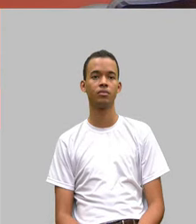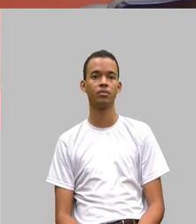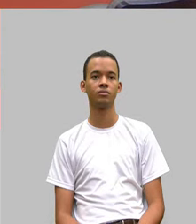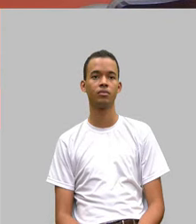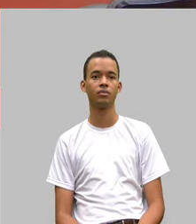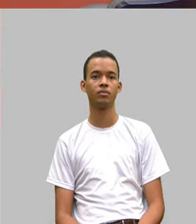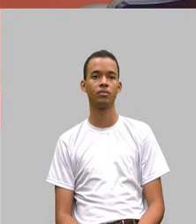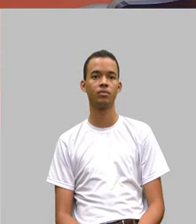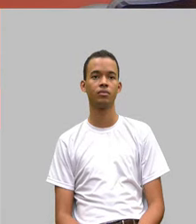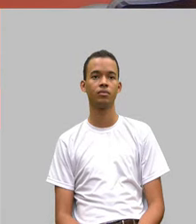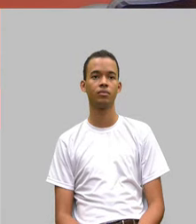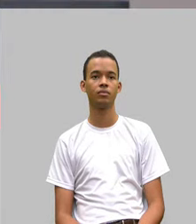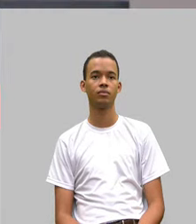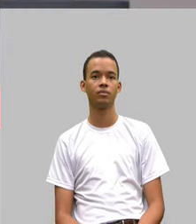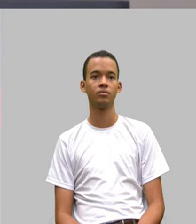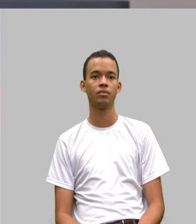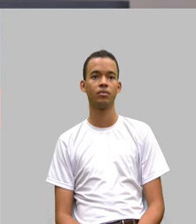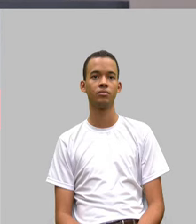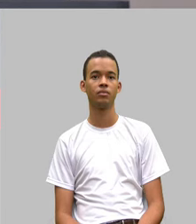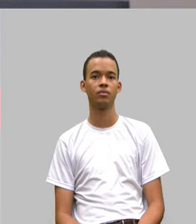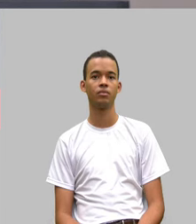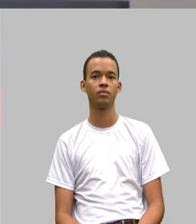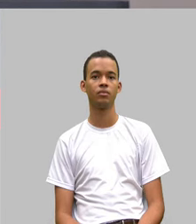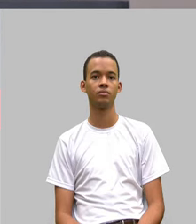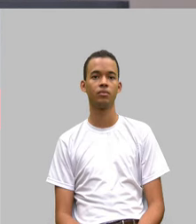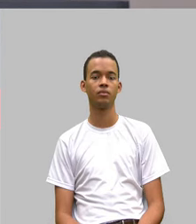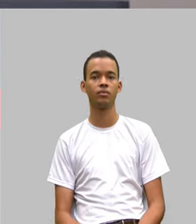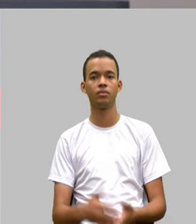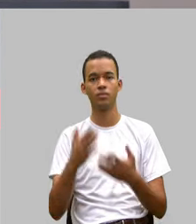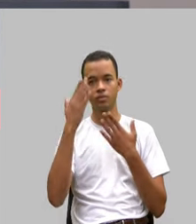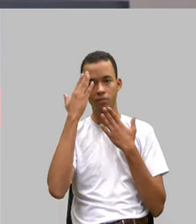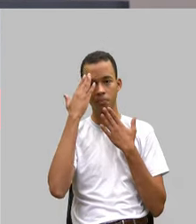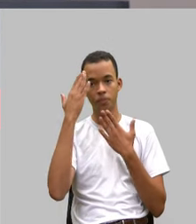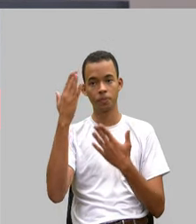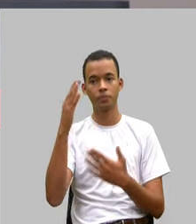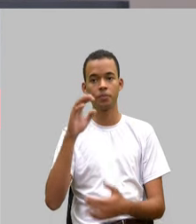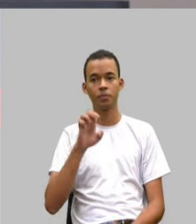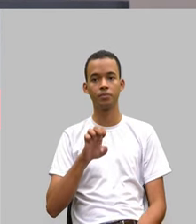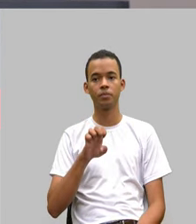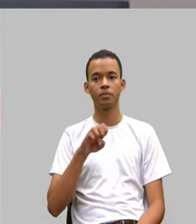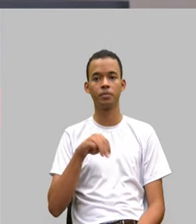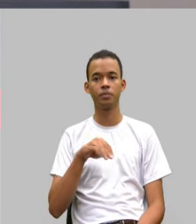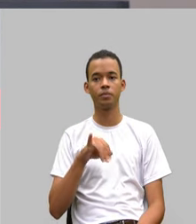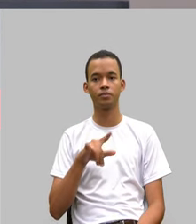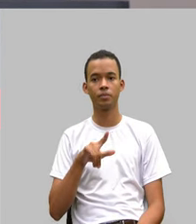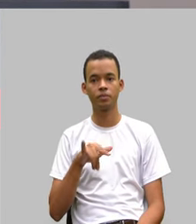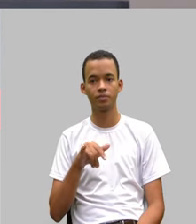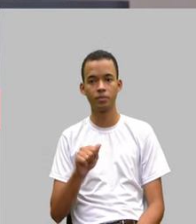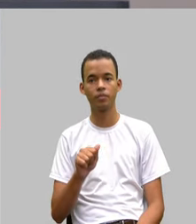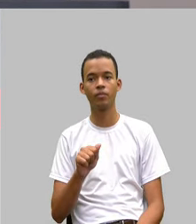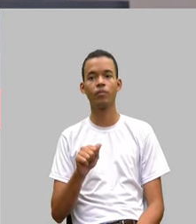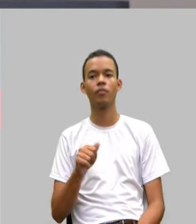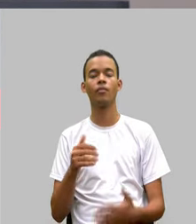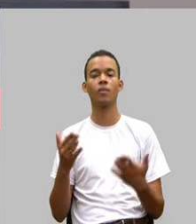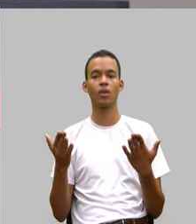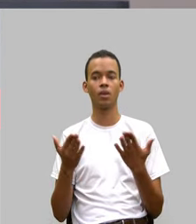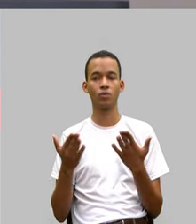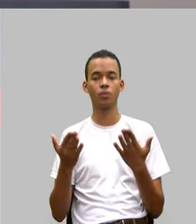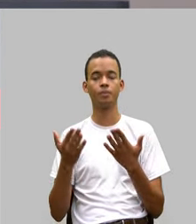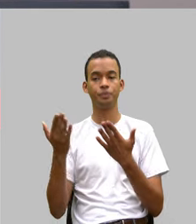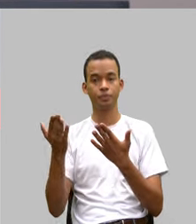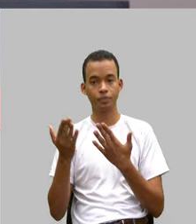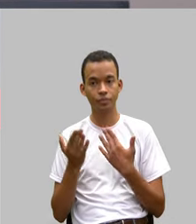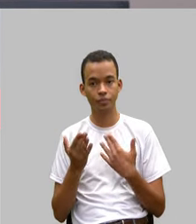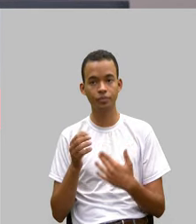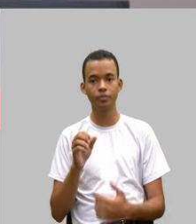obrigada obrigado senora Emília pela apresentação passamos a palavra nesse momento a senhora Sâmara Bragança